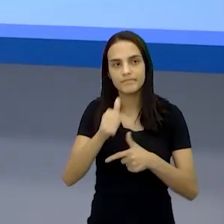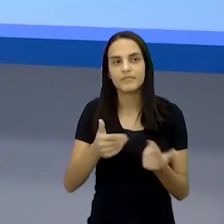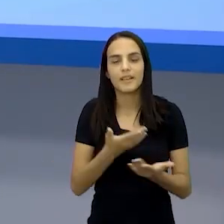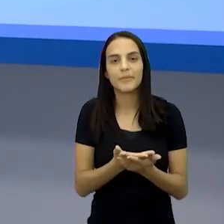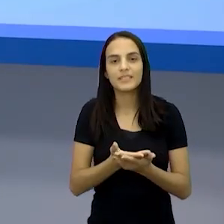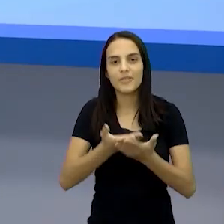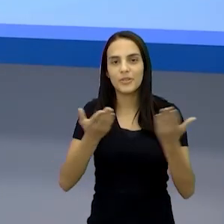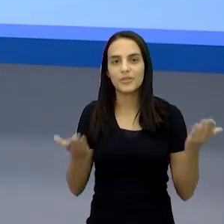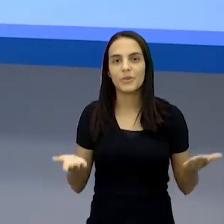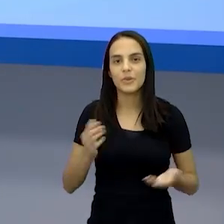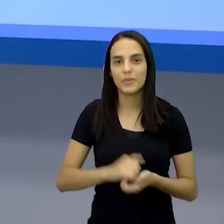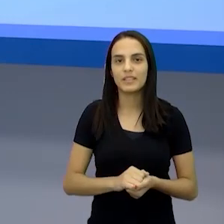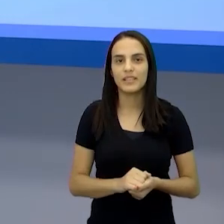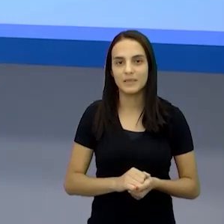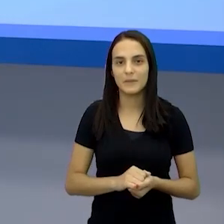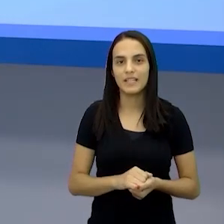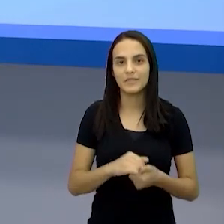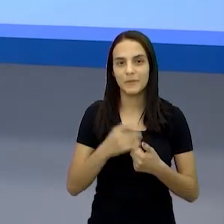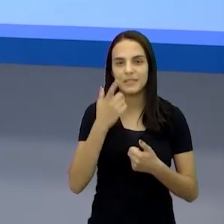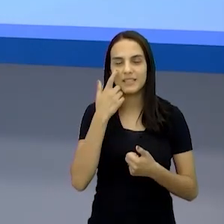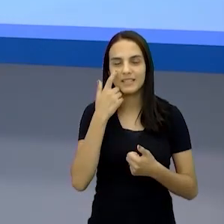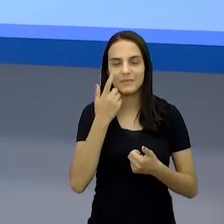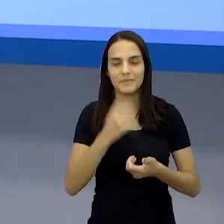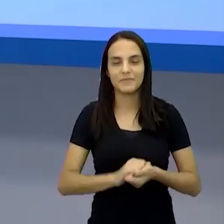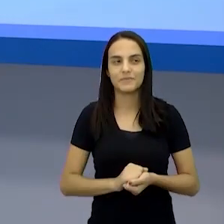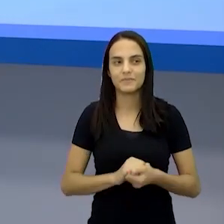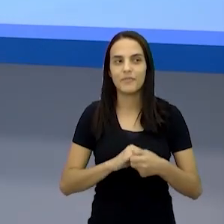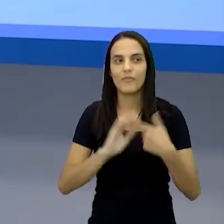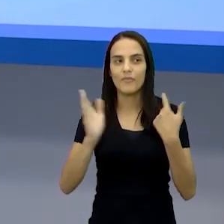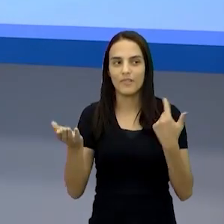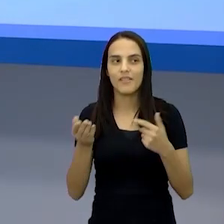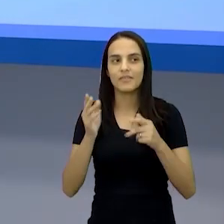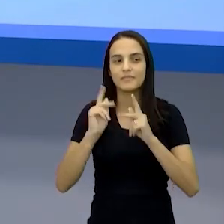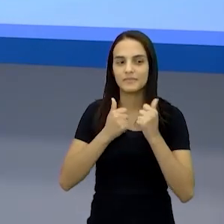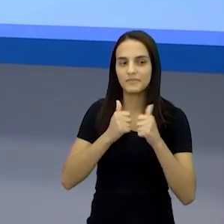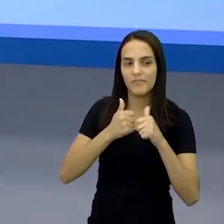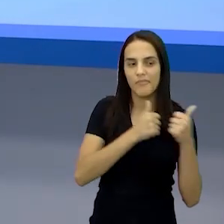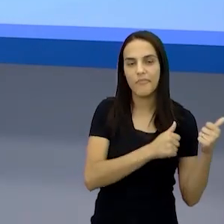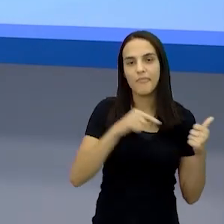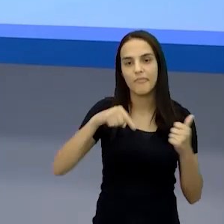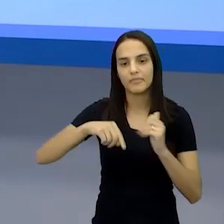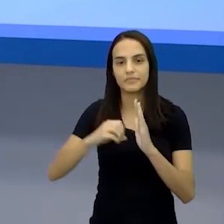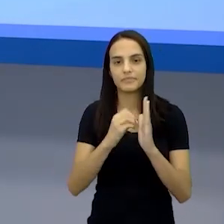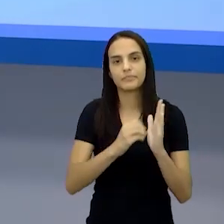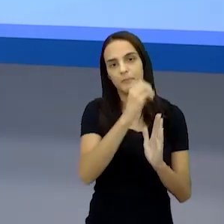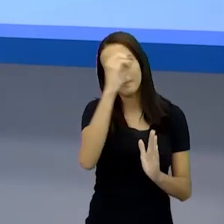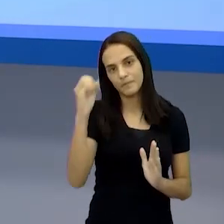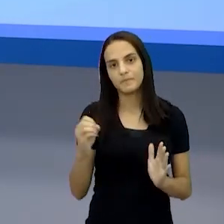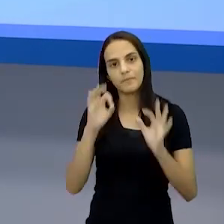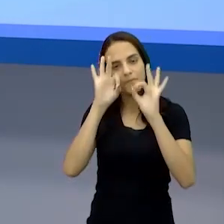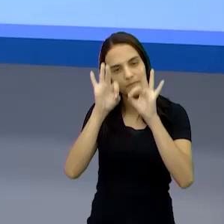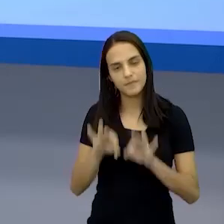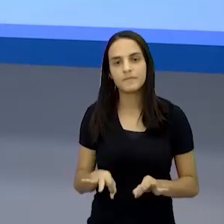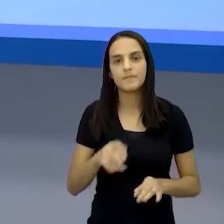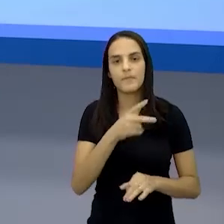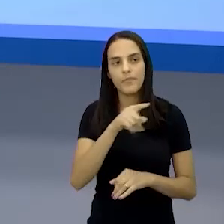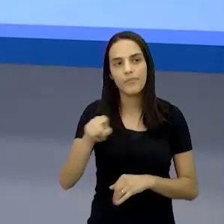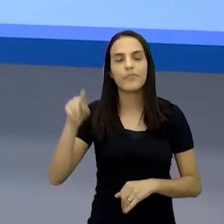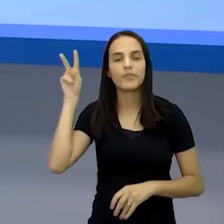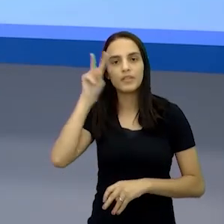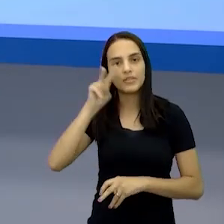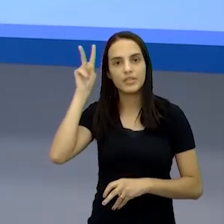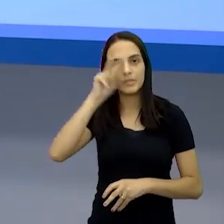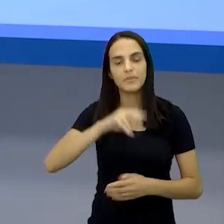aí na escola, né, e também, né, acompanhando aqui no Centro de Mídias. E logicamente sempre a gente vai dando essa lembrança, né,